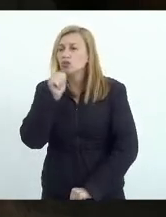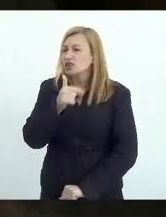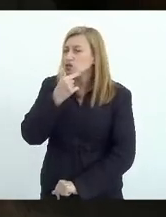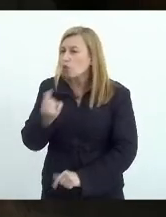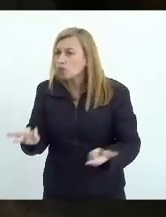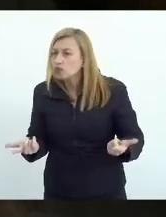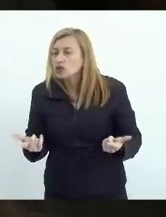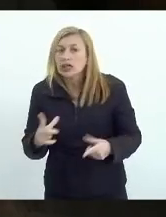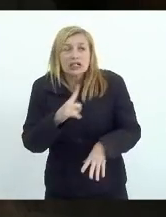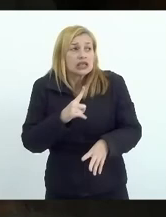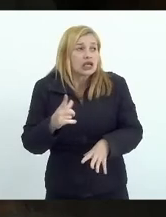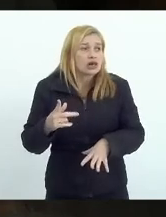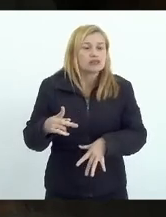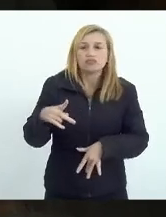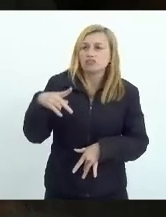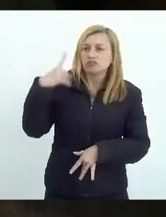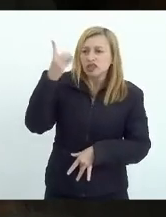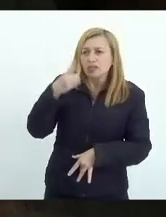estados